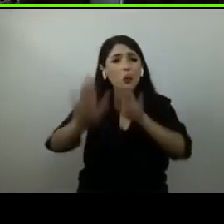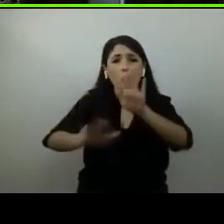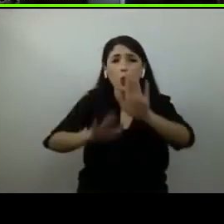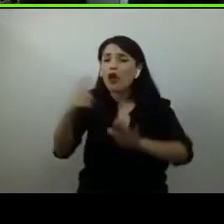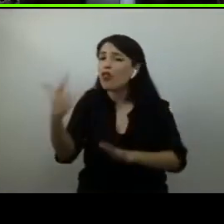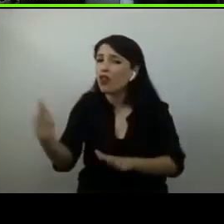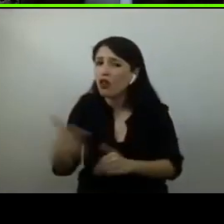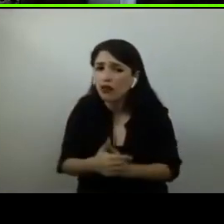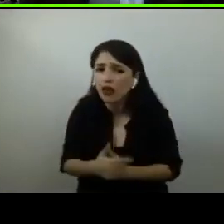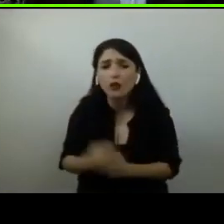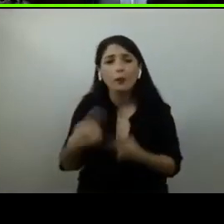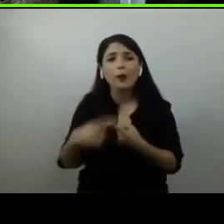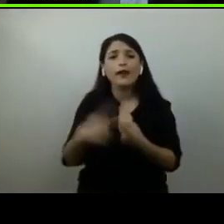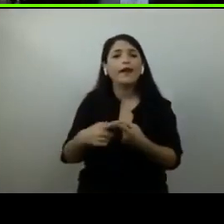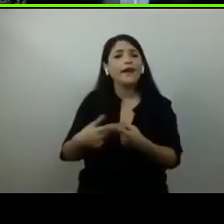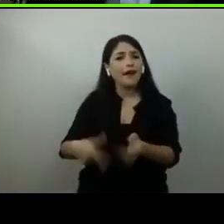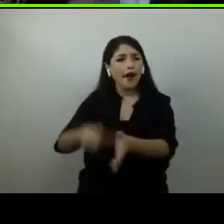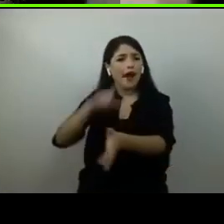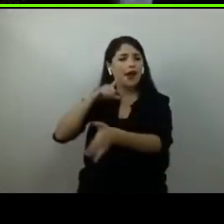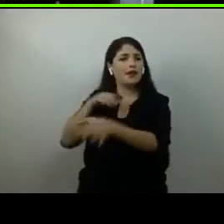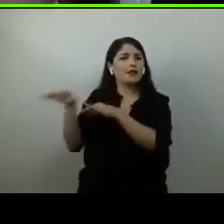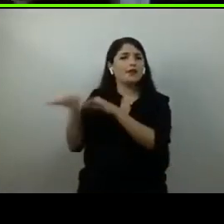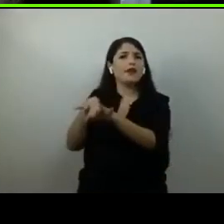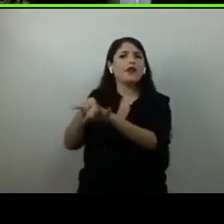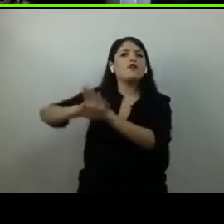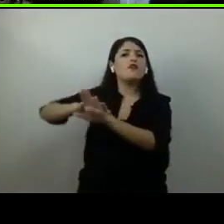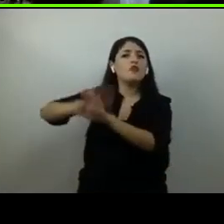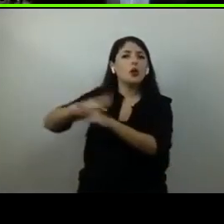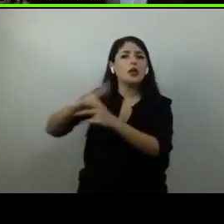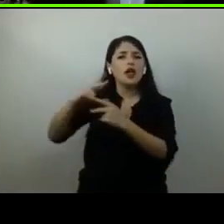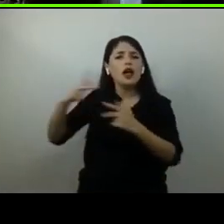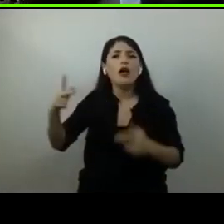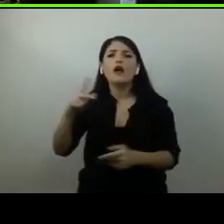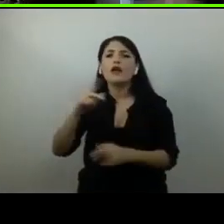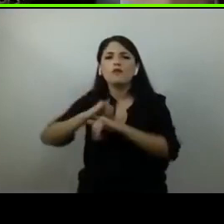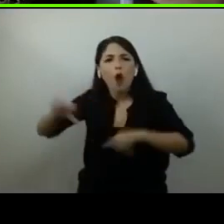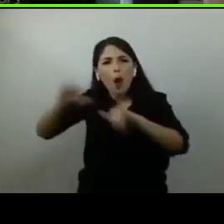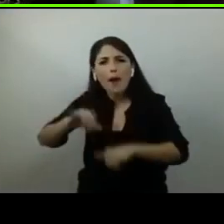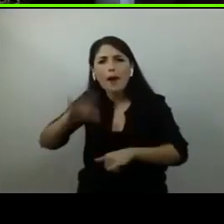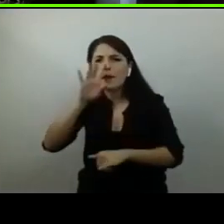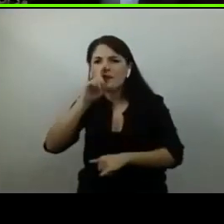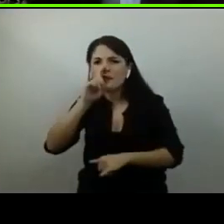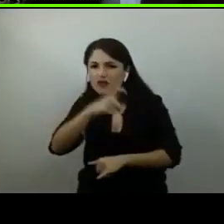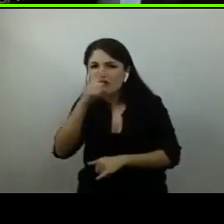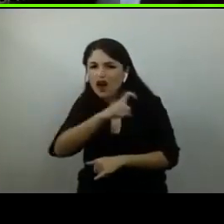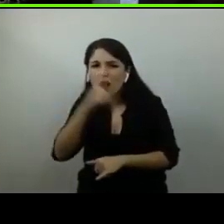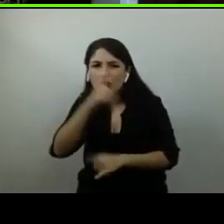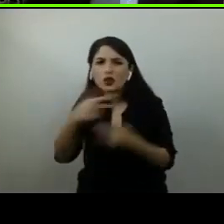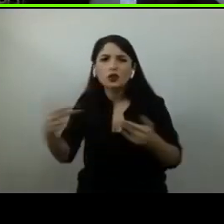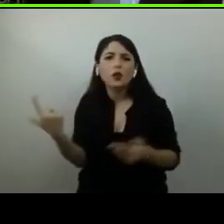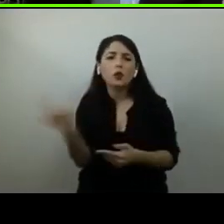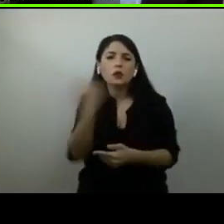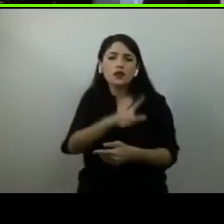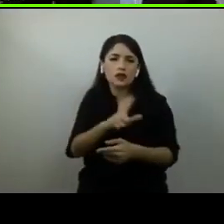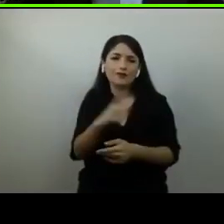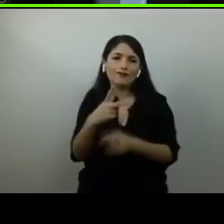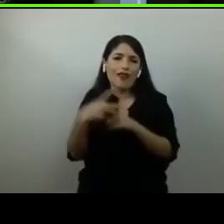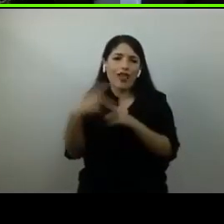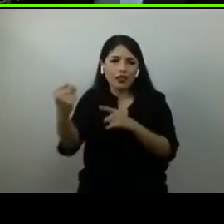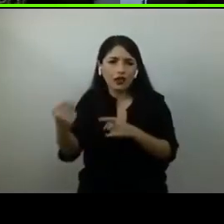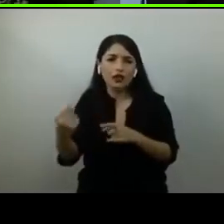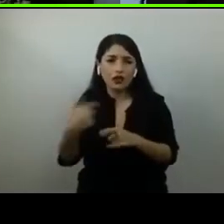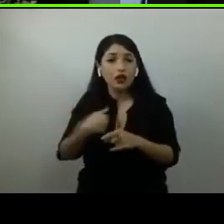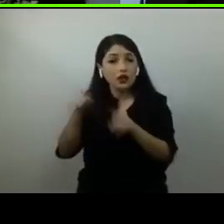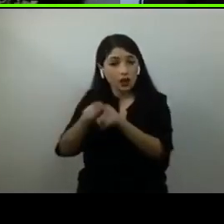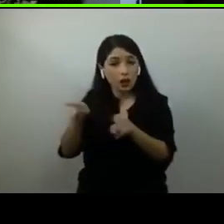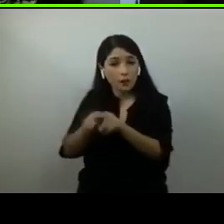valeu de mecanismos, enfim, criminosos, fake news e afins, né, para poder ganhar no tapetão essas últimas eleições, com a ajuda